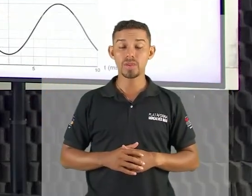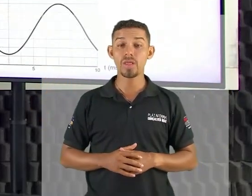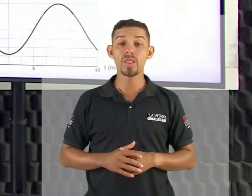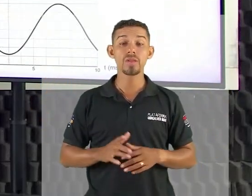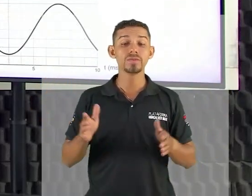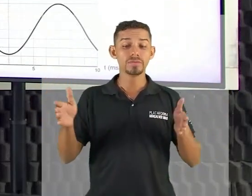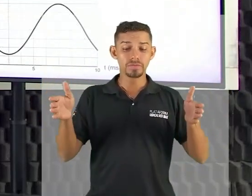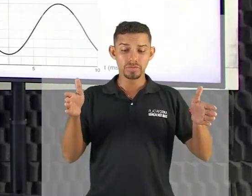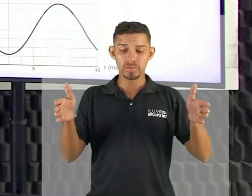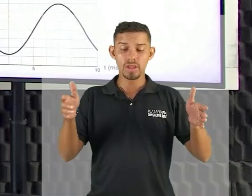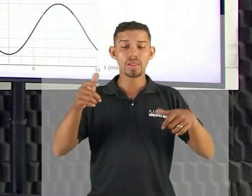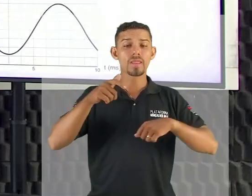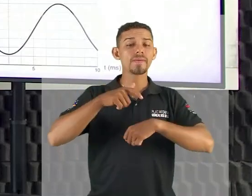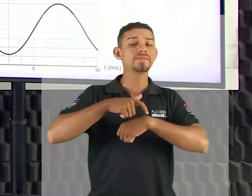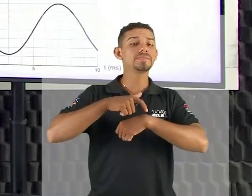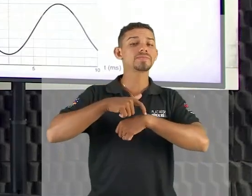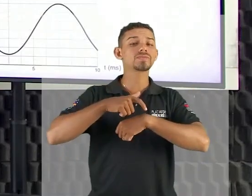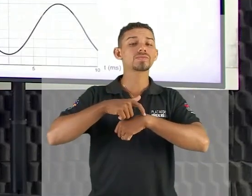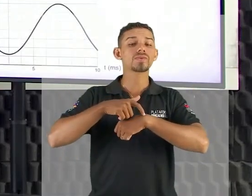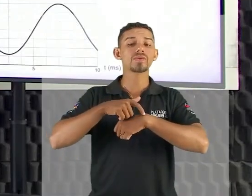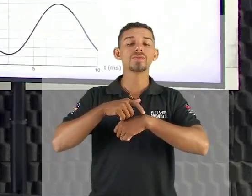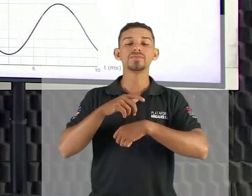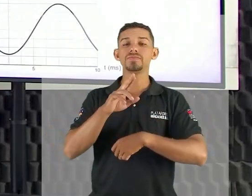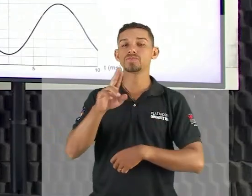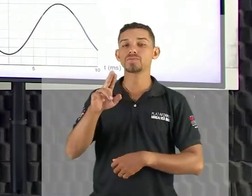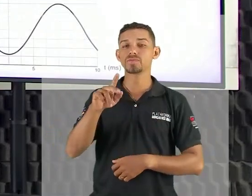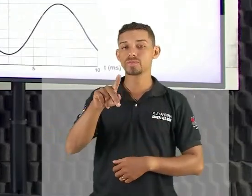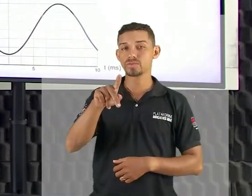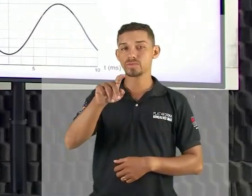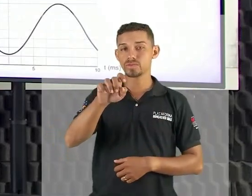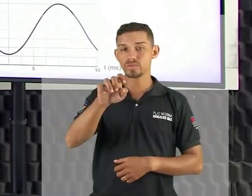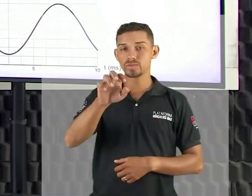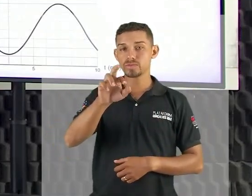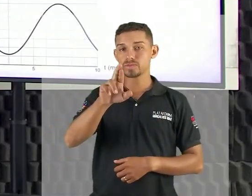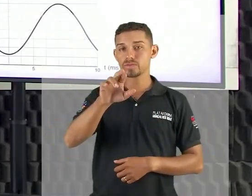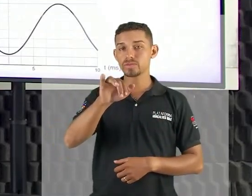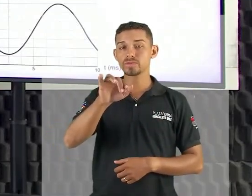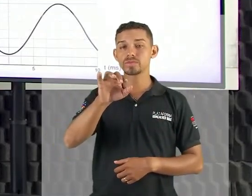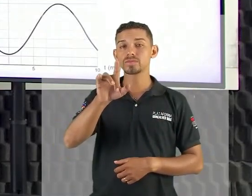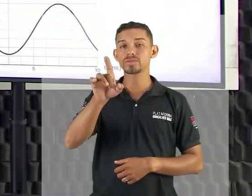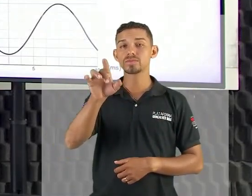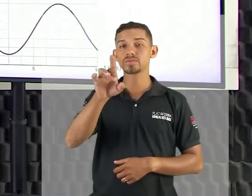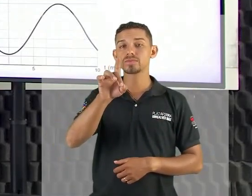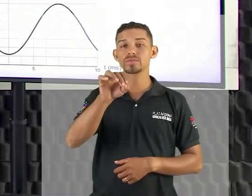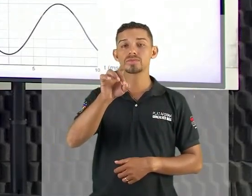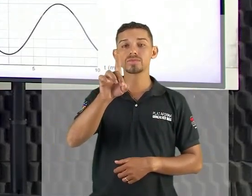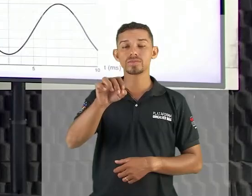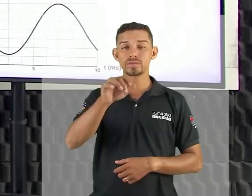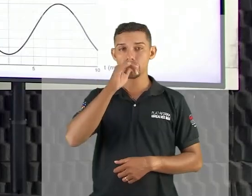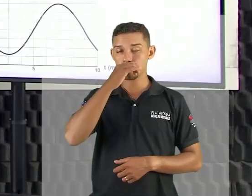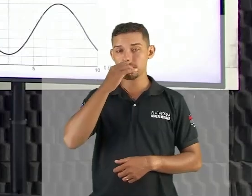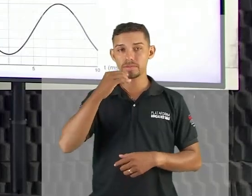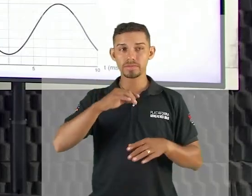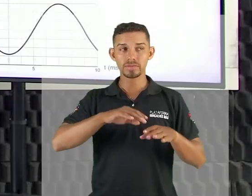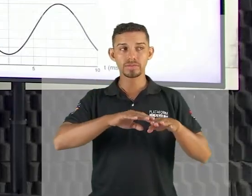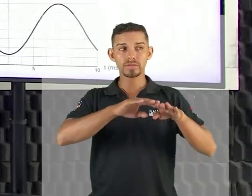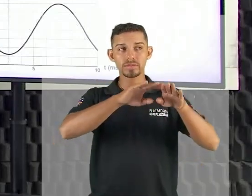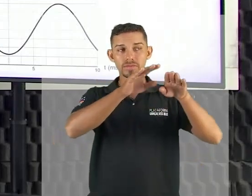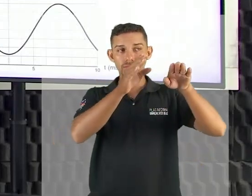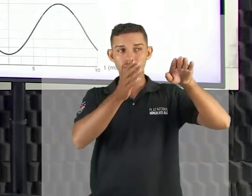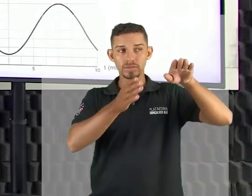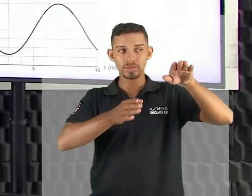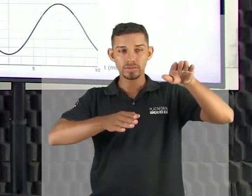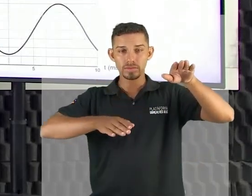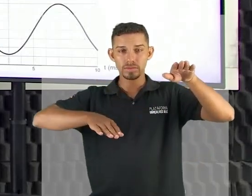tempo gasto para fazer isso chamamos de período vamos ver aqui ó tá lá em cima eu vou acionar o cronômetro vai lá